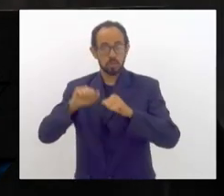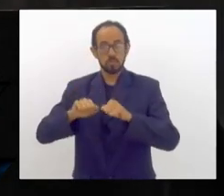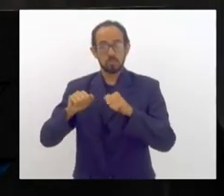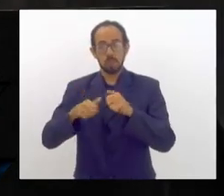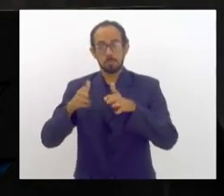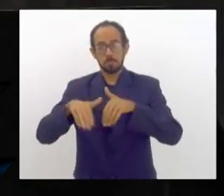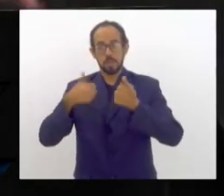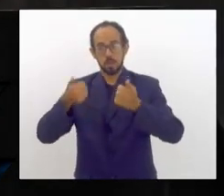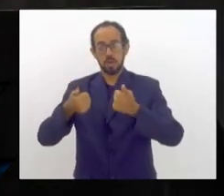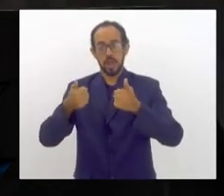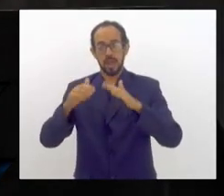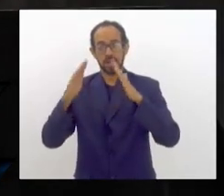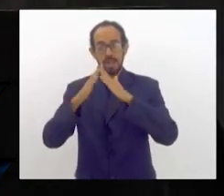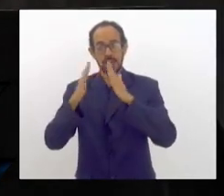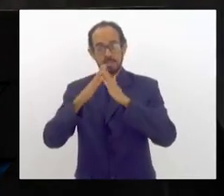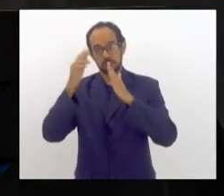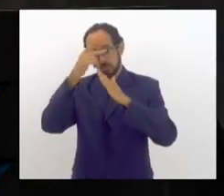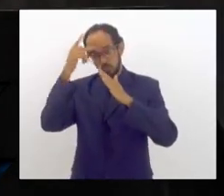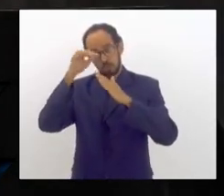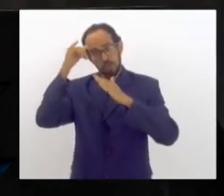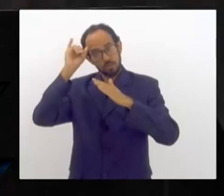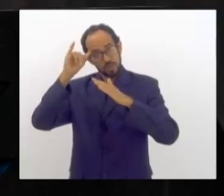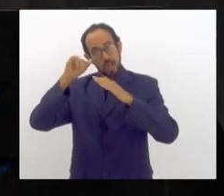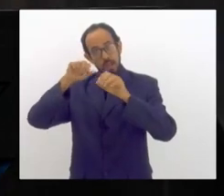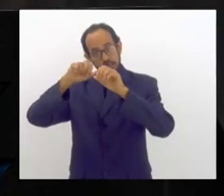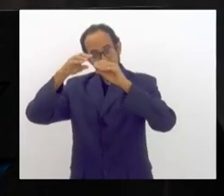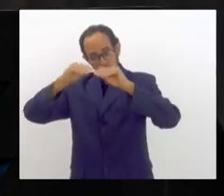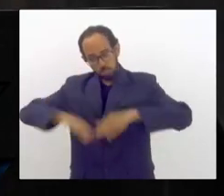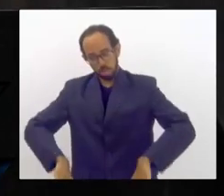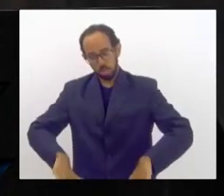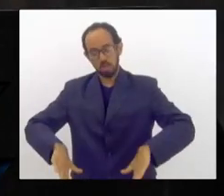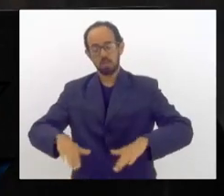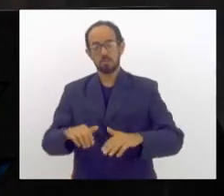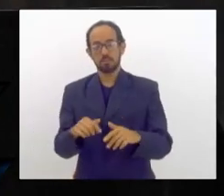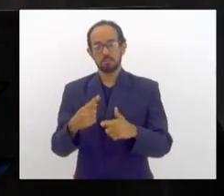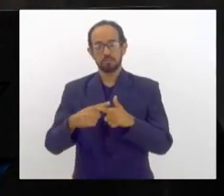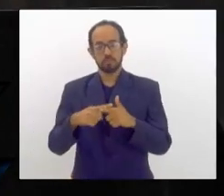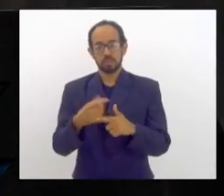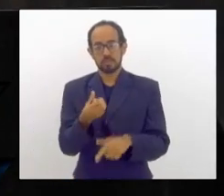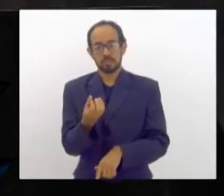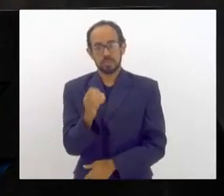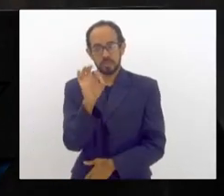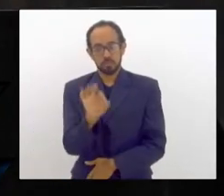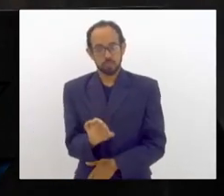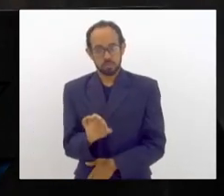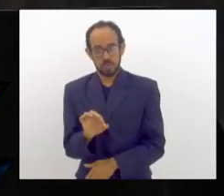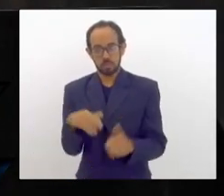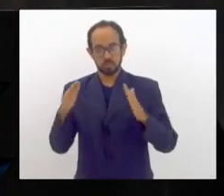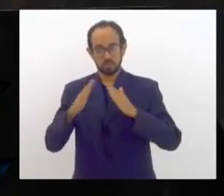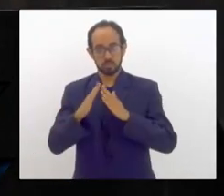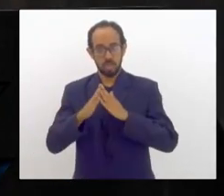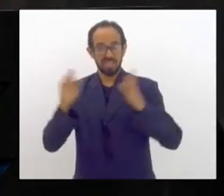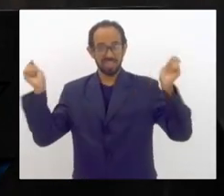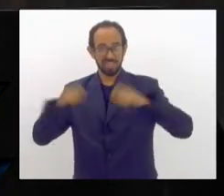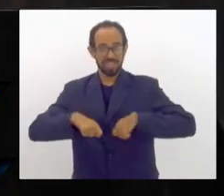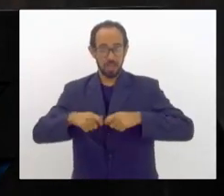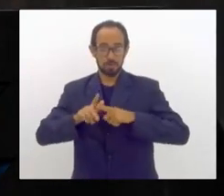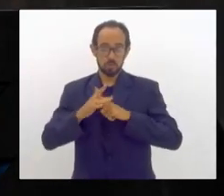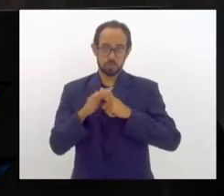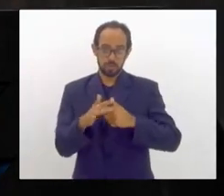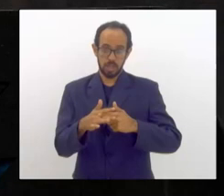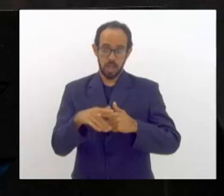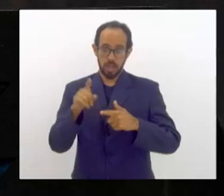casa da pessoa para que a casa da pessoa não caia. Porque 60% dos imóveis interditados são requalificáveis. É